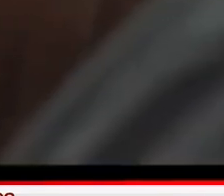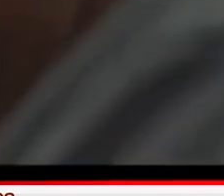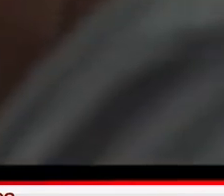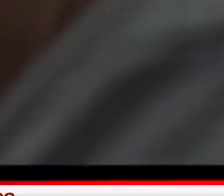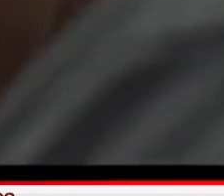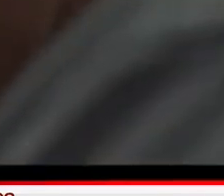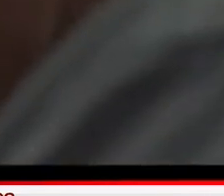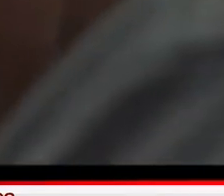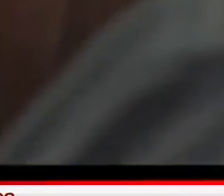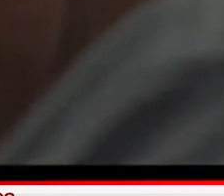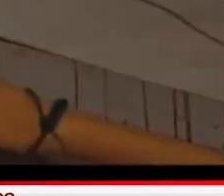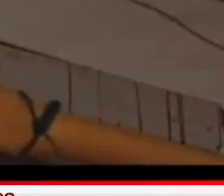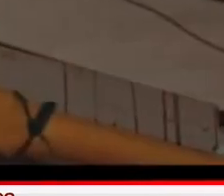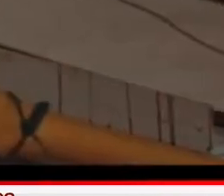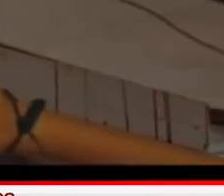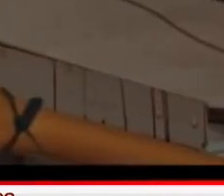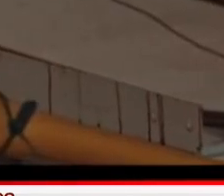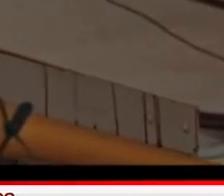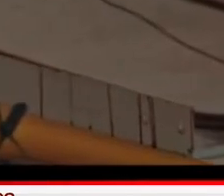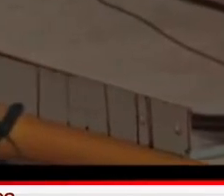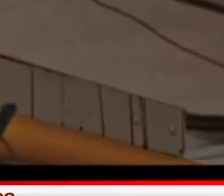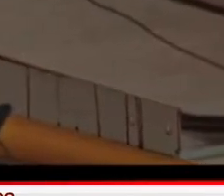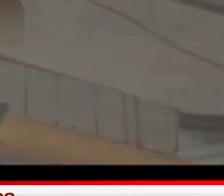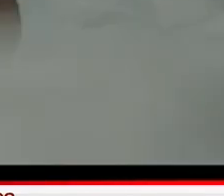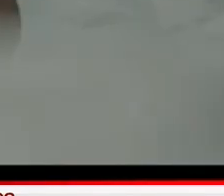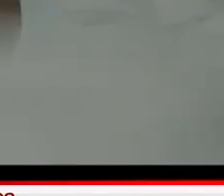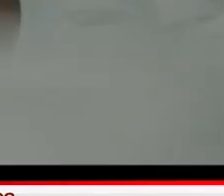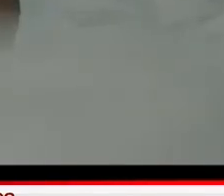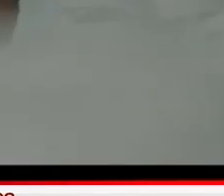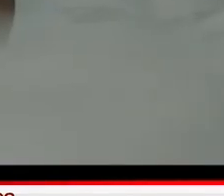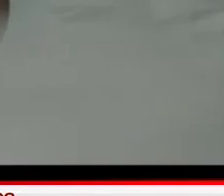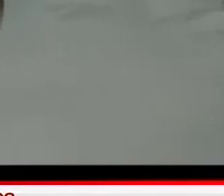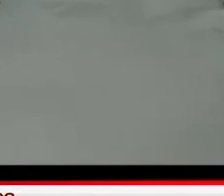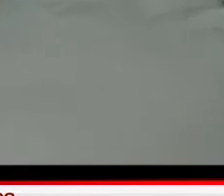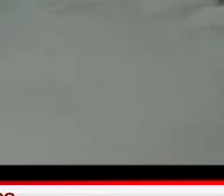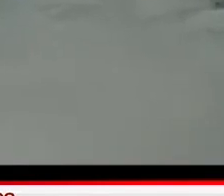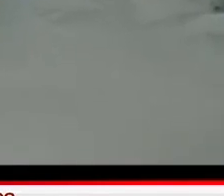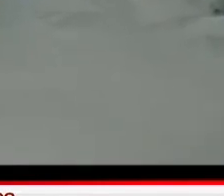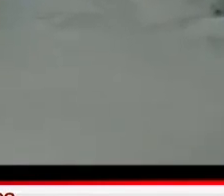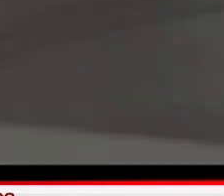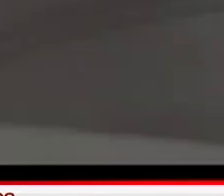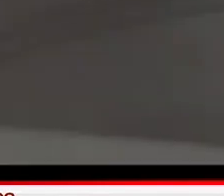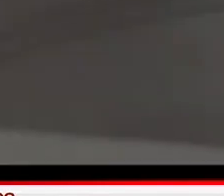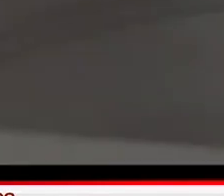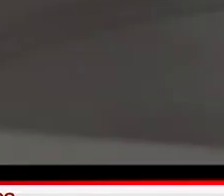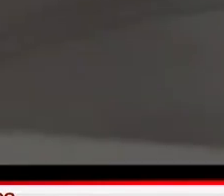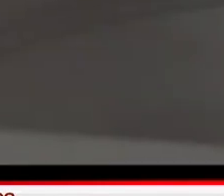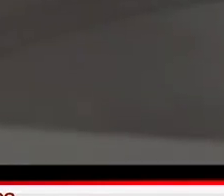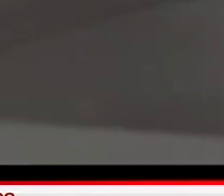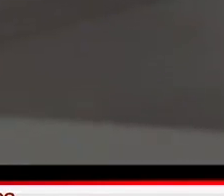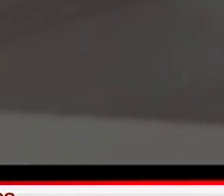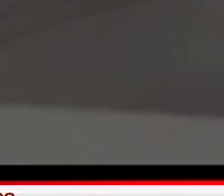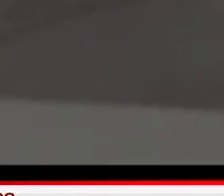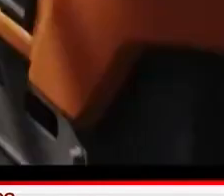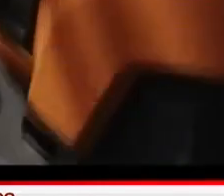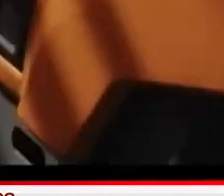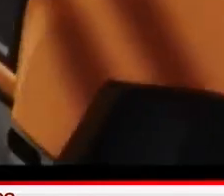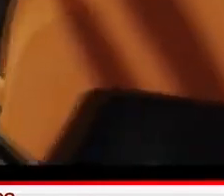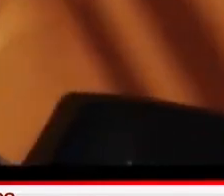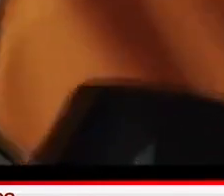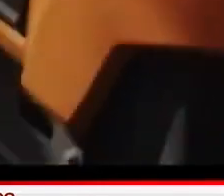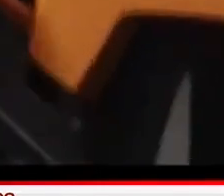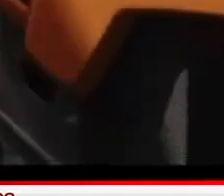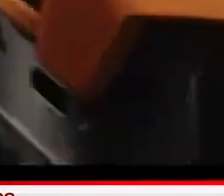Embrapa uma potência em um orgulho nacional hoje somos referência Global em pesquisa e tecnologia